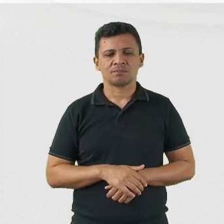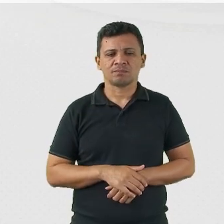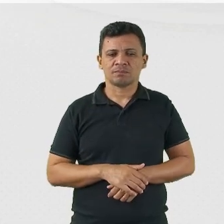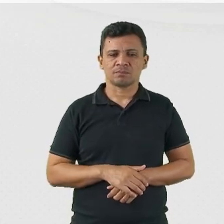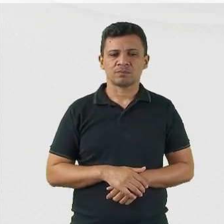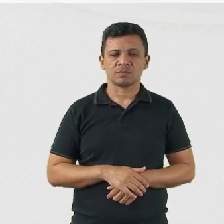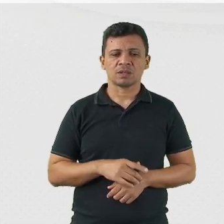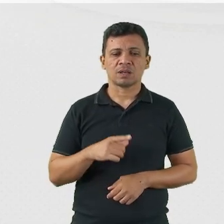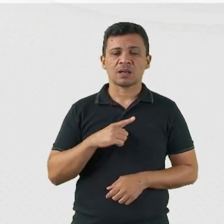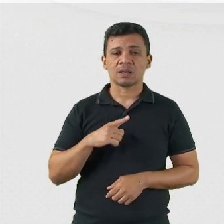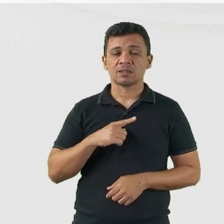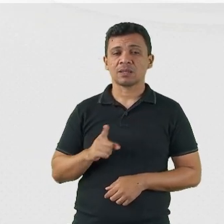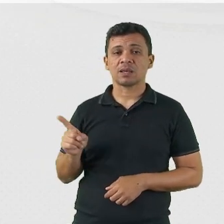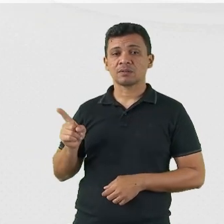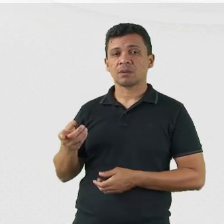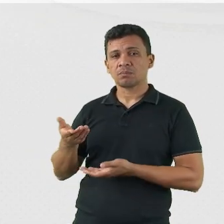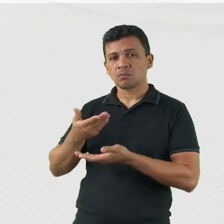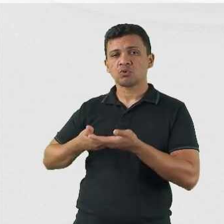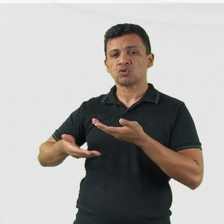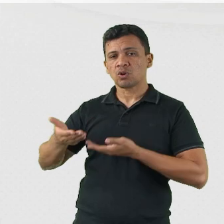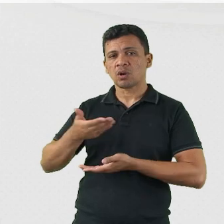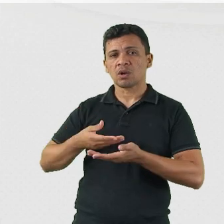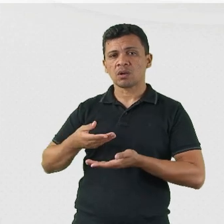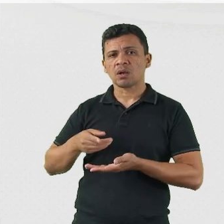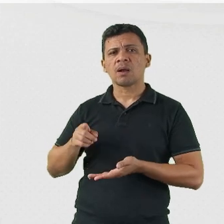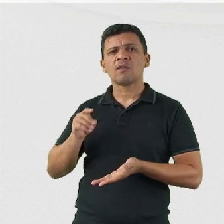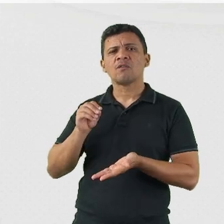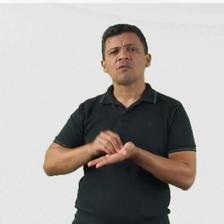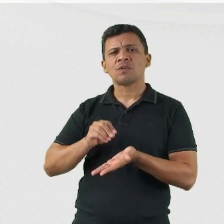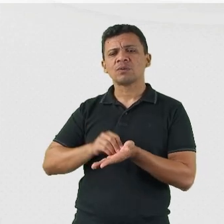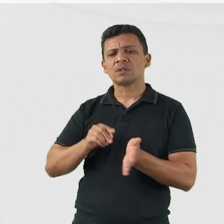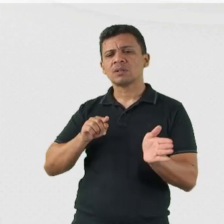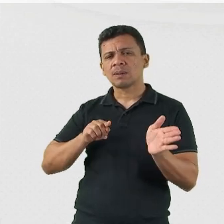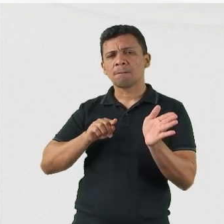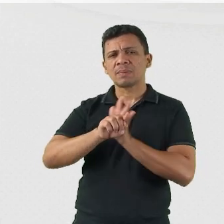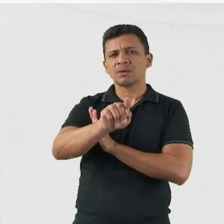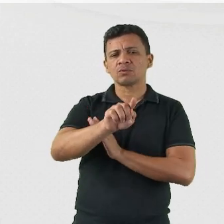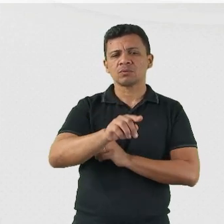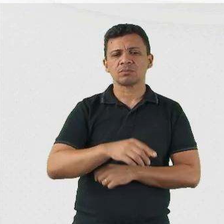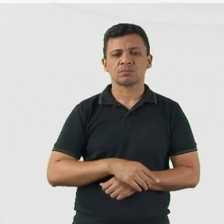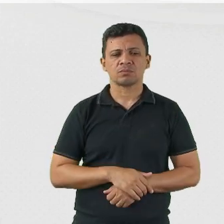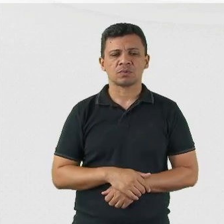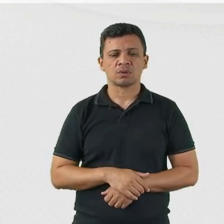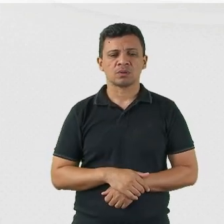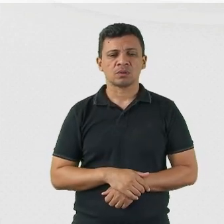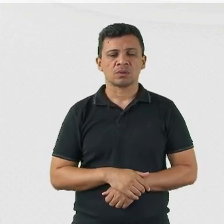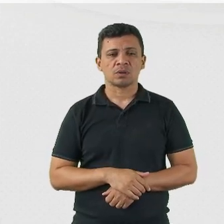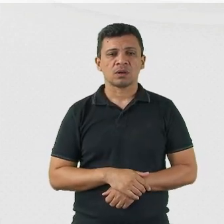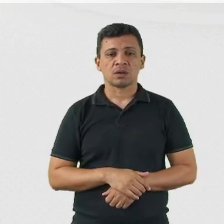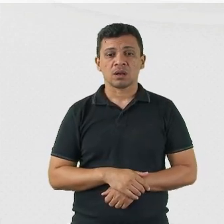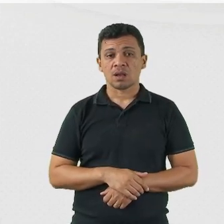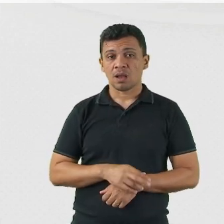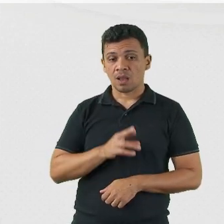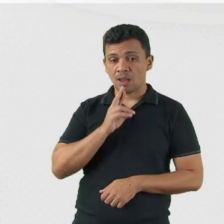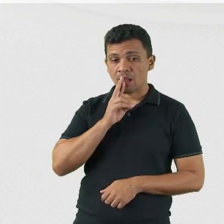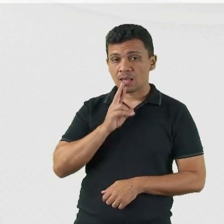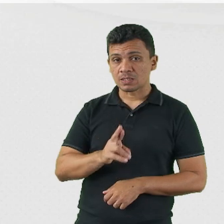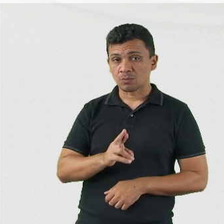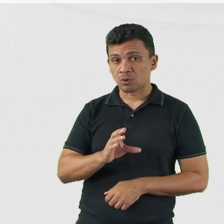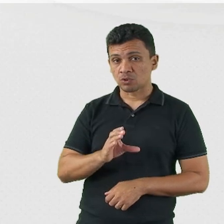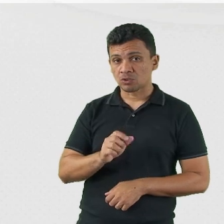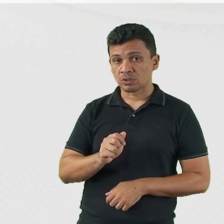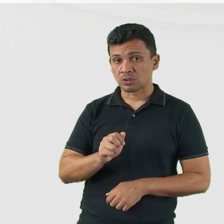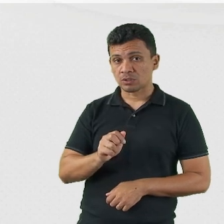tem um diálogo e está faltando a pergunta. Então, você vai analisar. De acordo com a resposta do